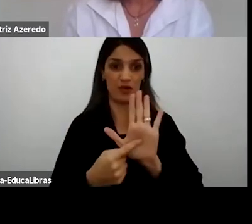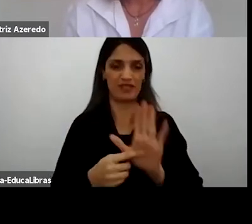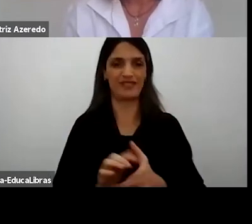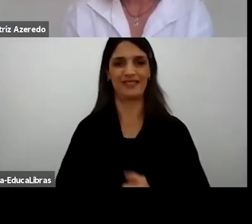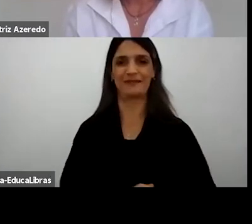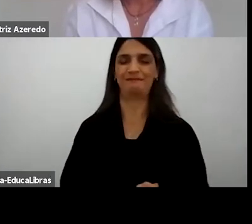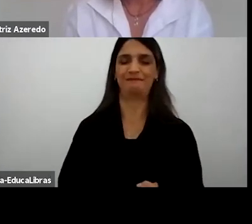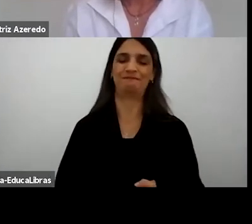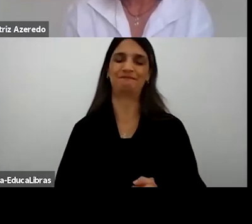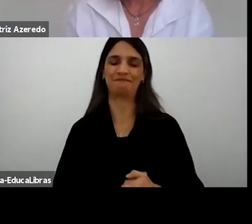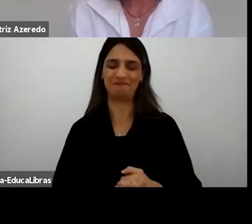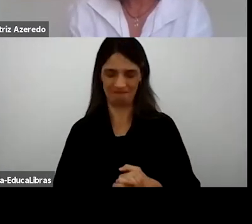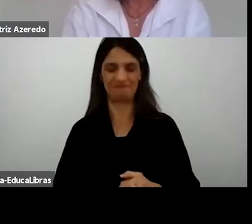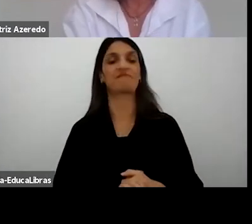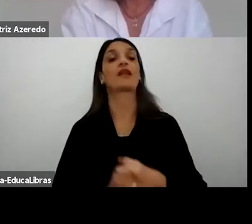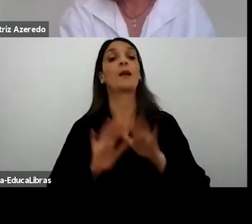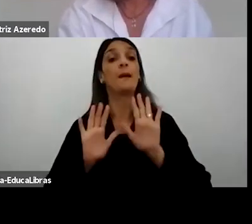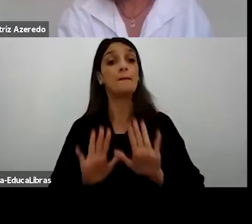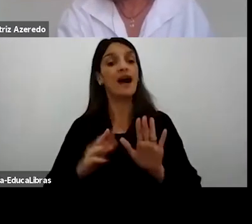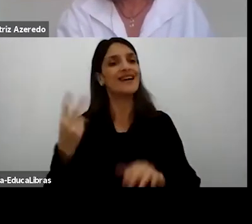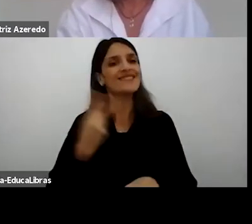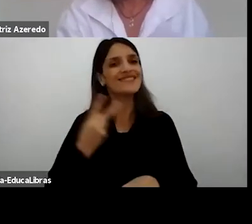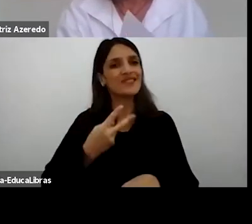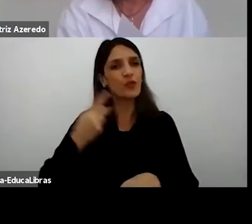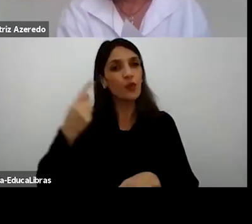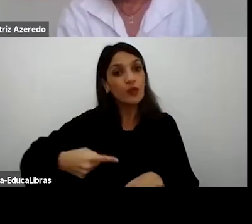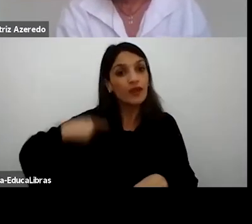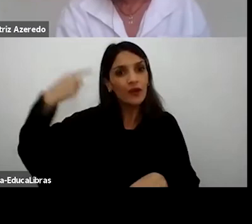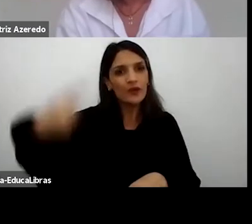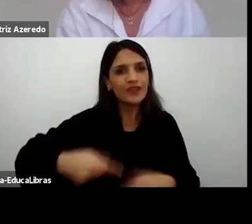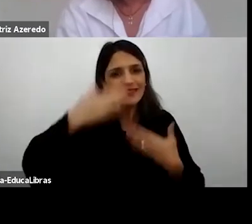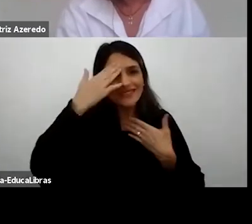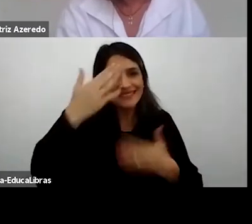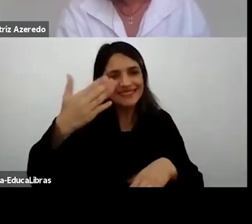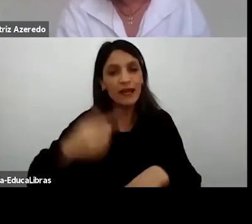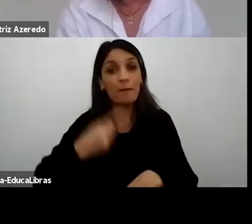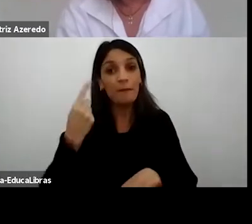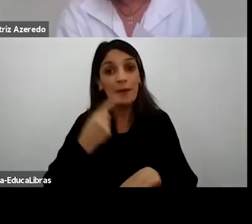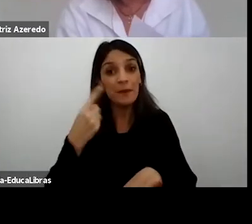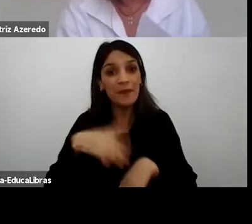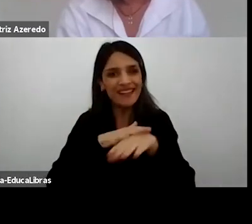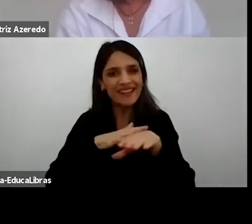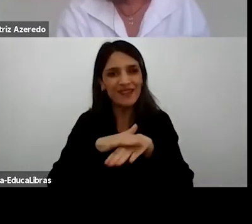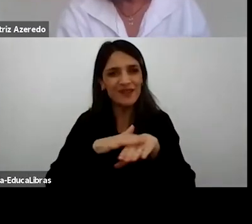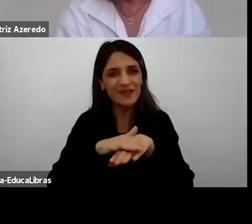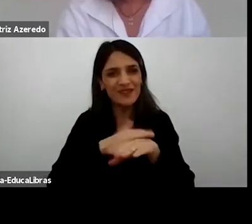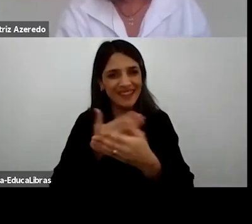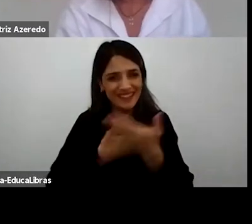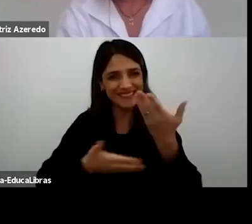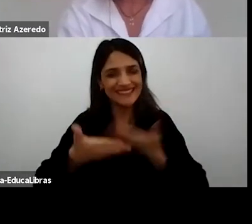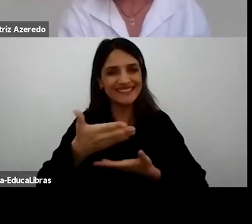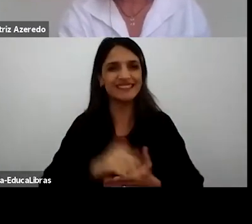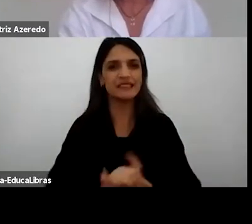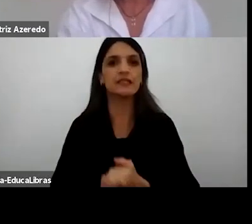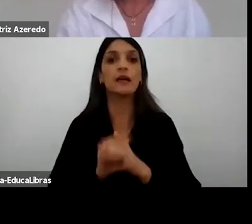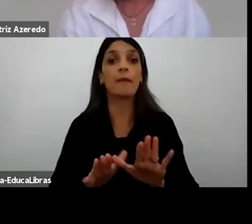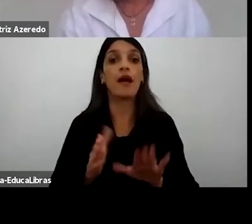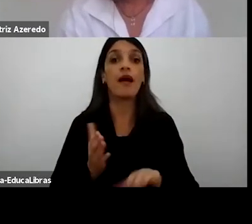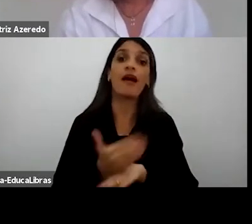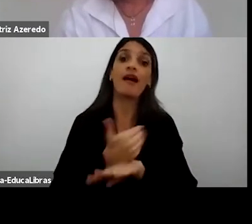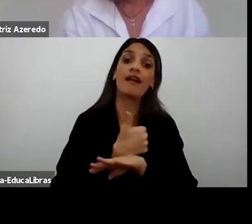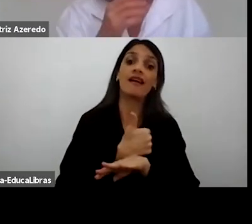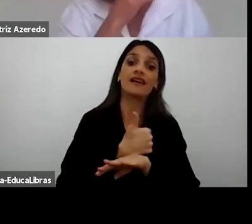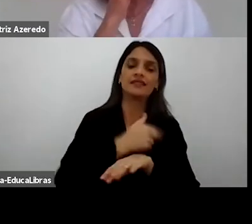rodada, então. Agradecer a vocês por essa primeira conversa, passar para a segunda rodada. Antes, a Kika me pediu para fazer um lembrete para